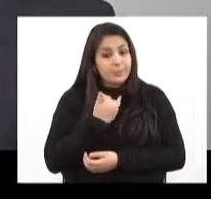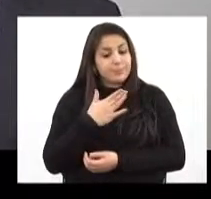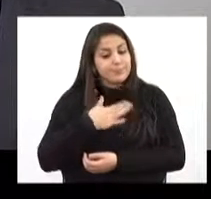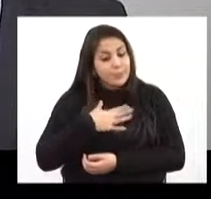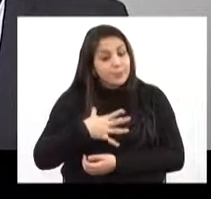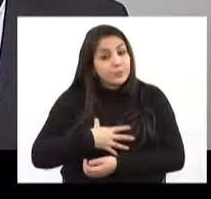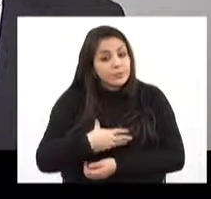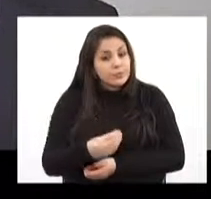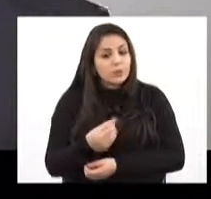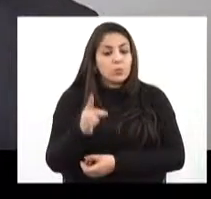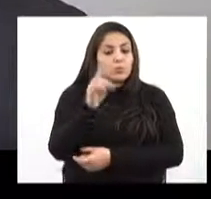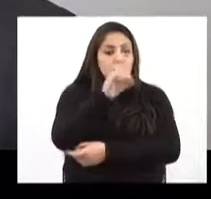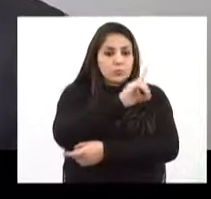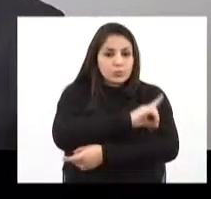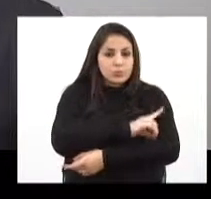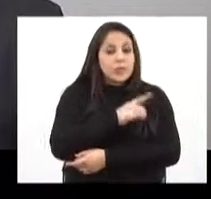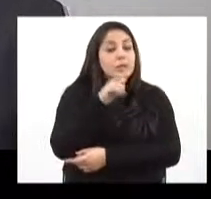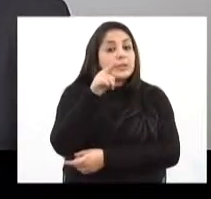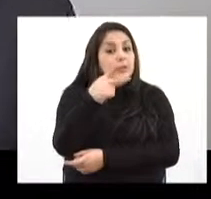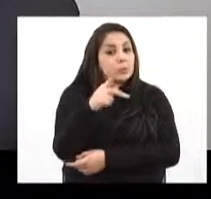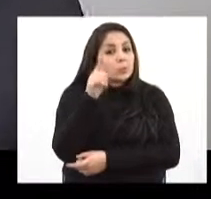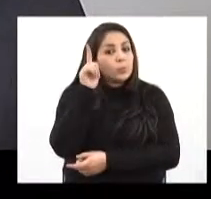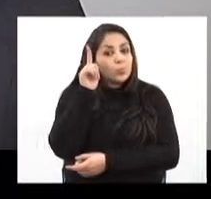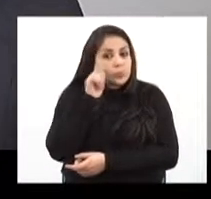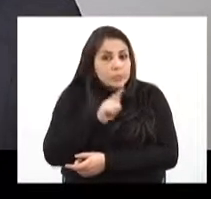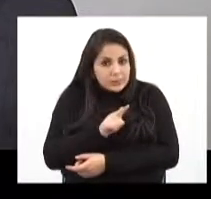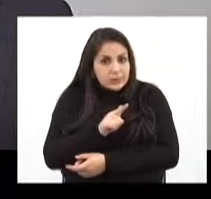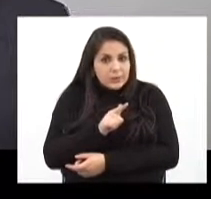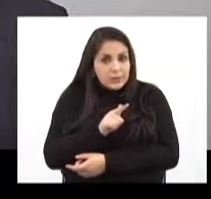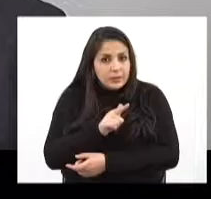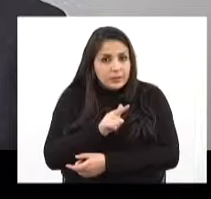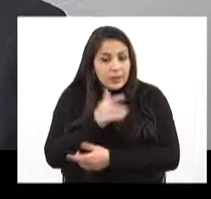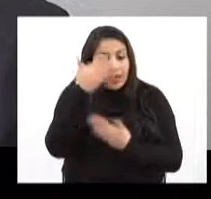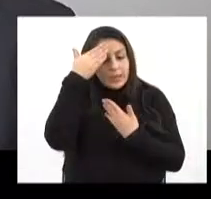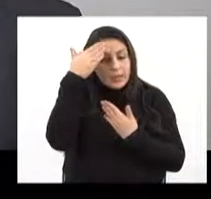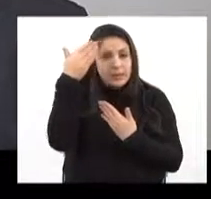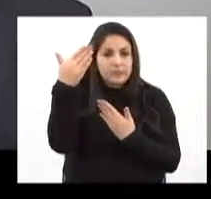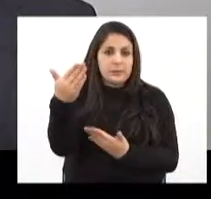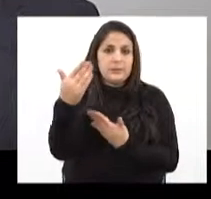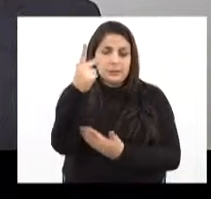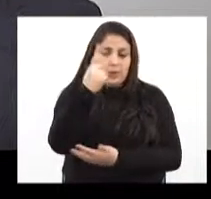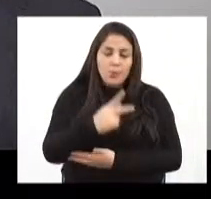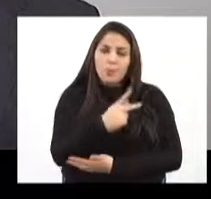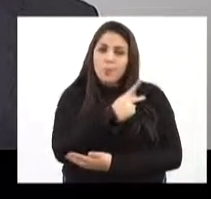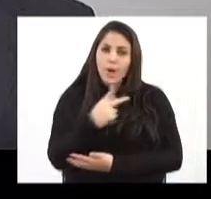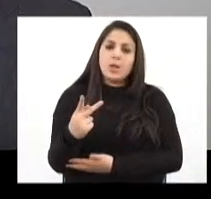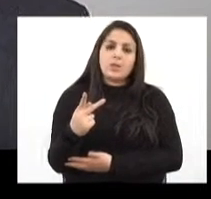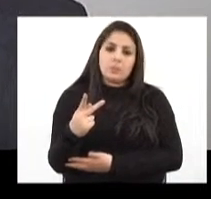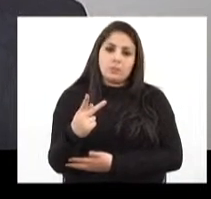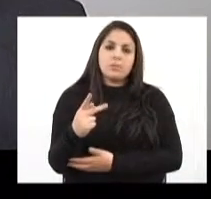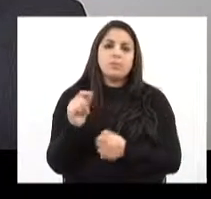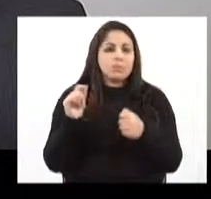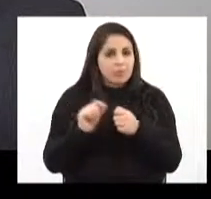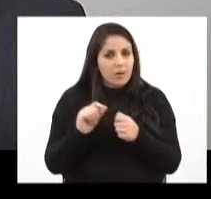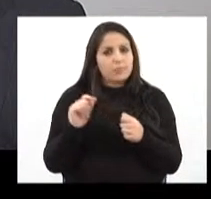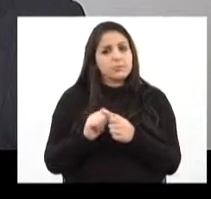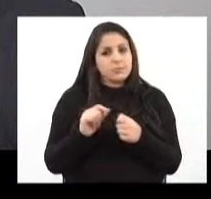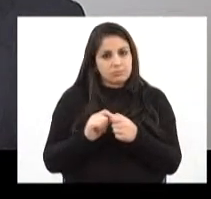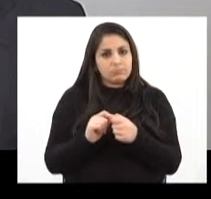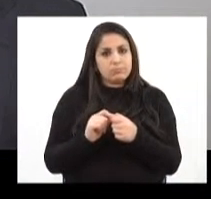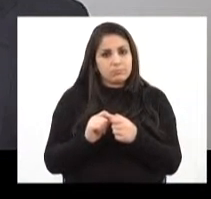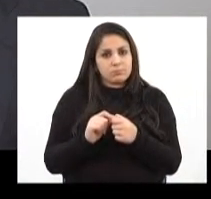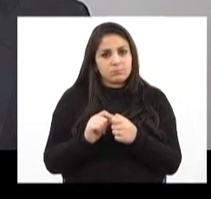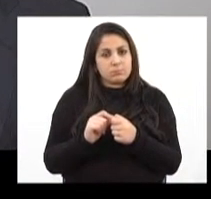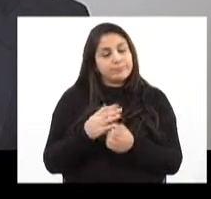tiver como agradecer o padre Benjamin pelo que ele fez pela nossa família, faça isso. E eu disse para